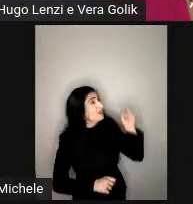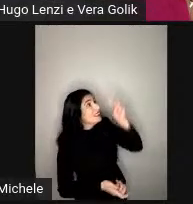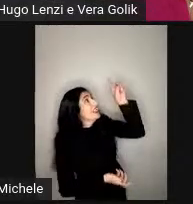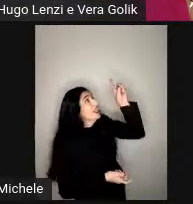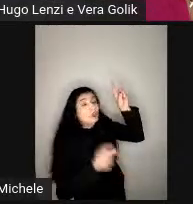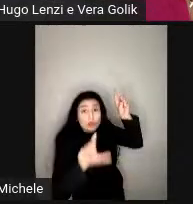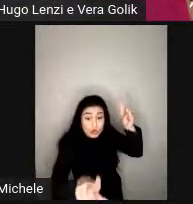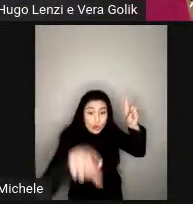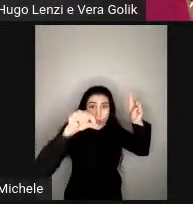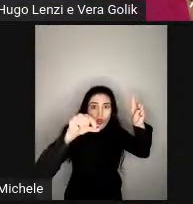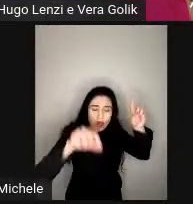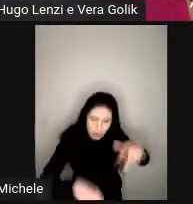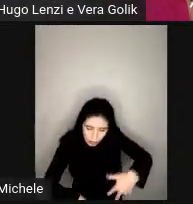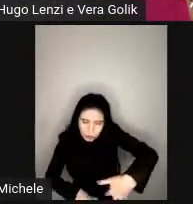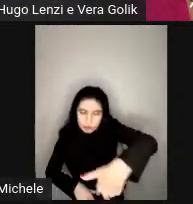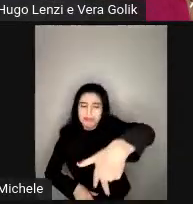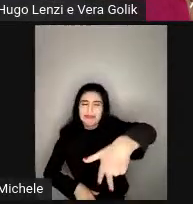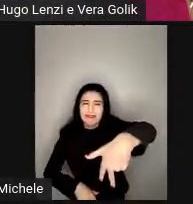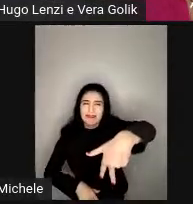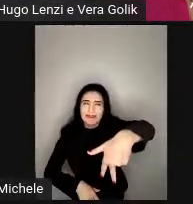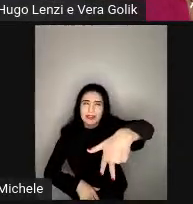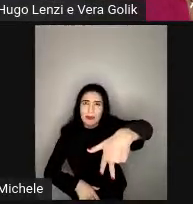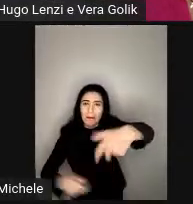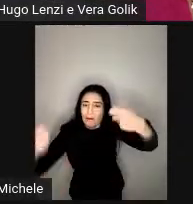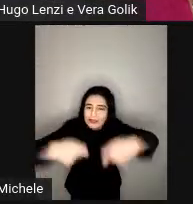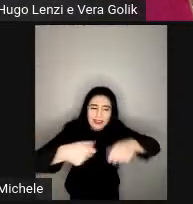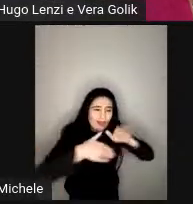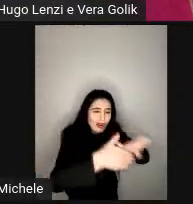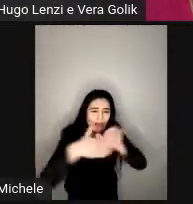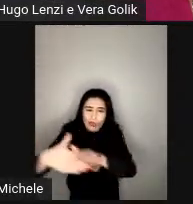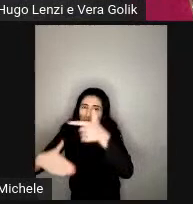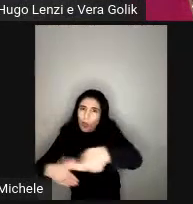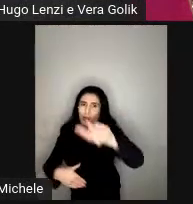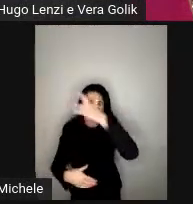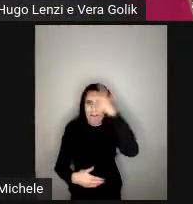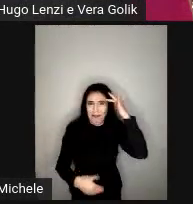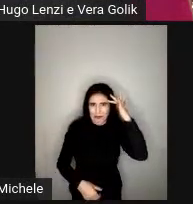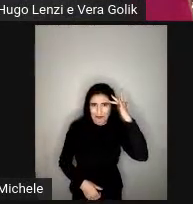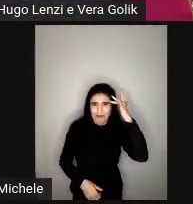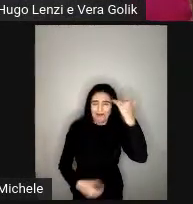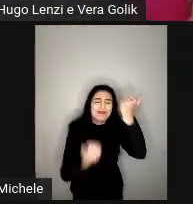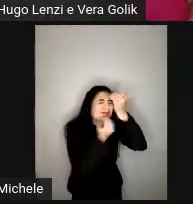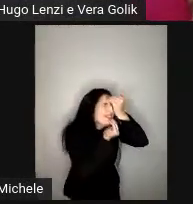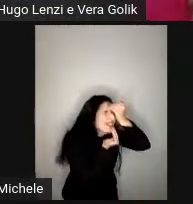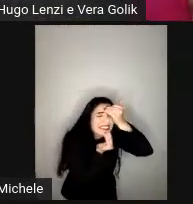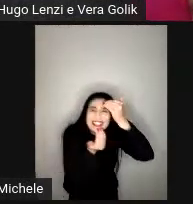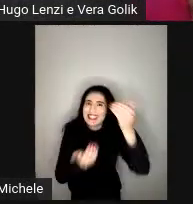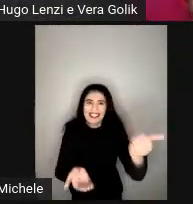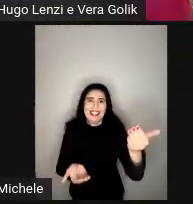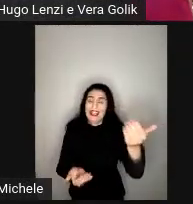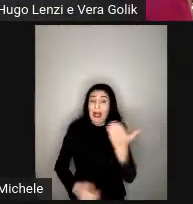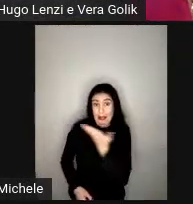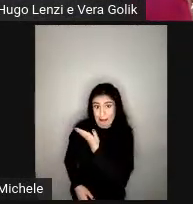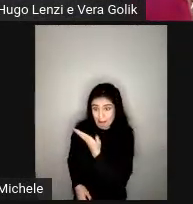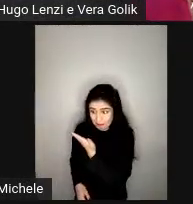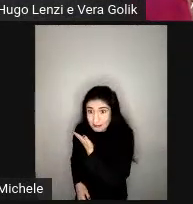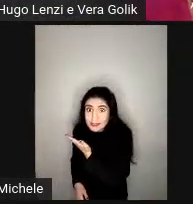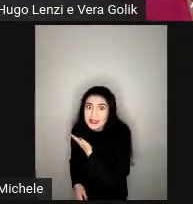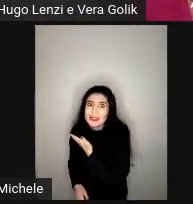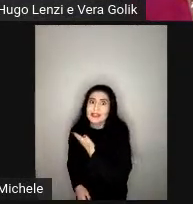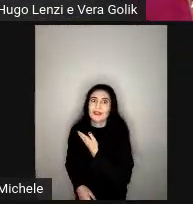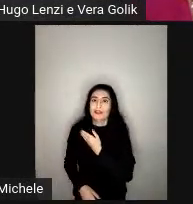hoje estar aqui e poder ajudar outras pessoas. Obrigada, meus amigos queridos,